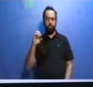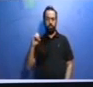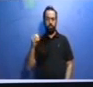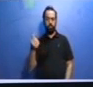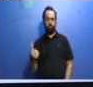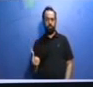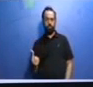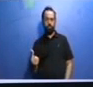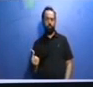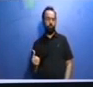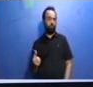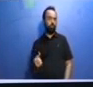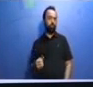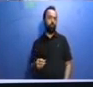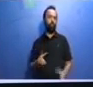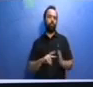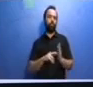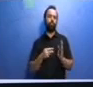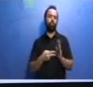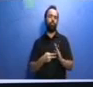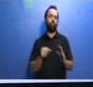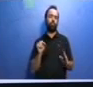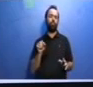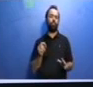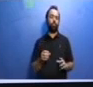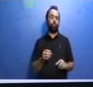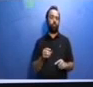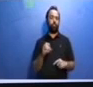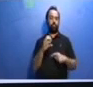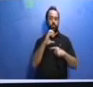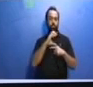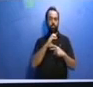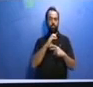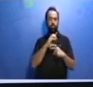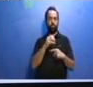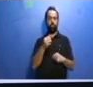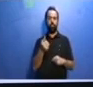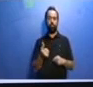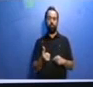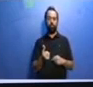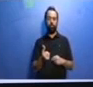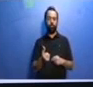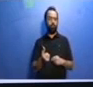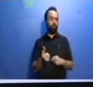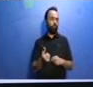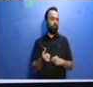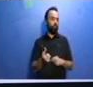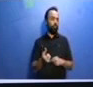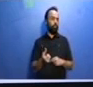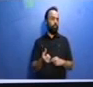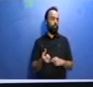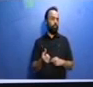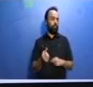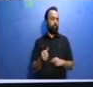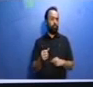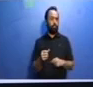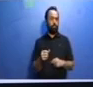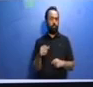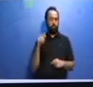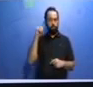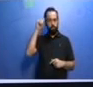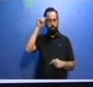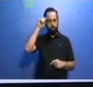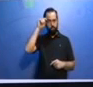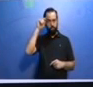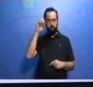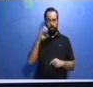C6H12O6. Que isso significa? Que nós temos 6 átomos de carbono. Na molécula das esferas ele está representado